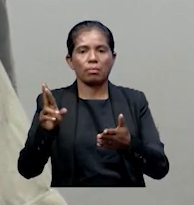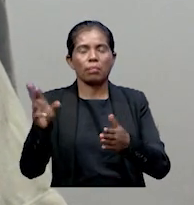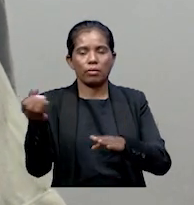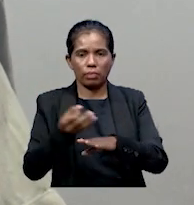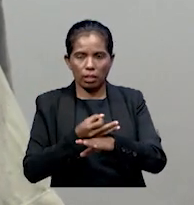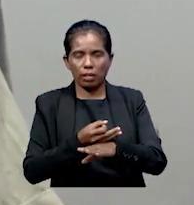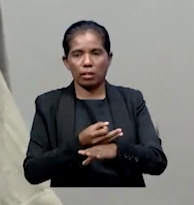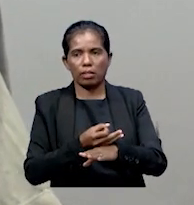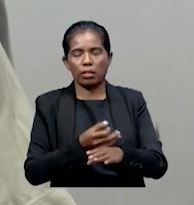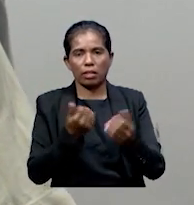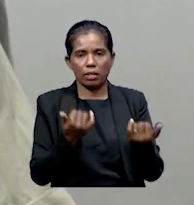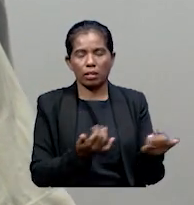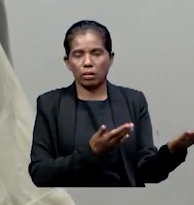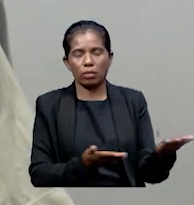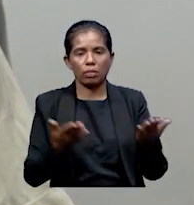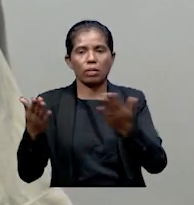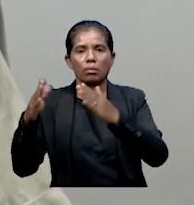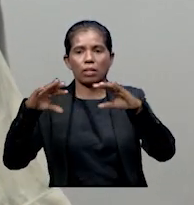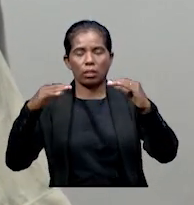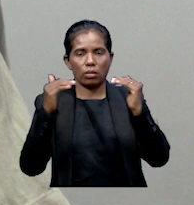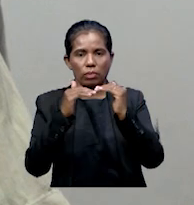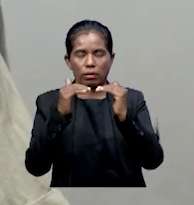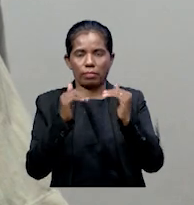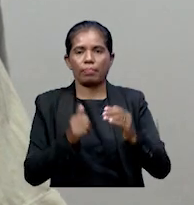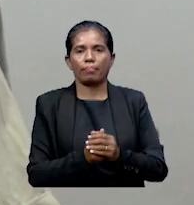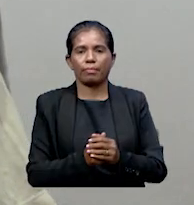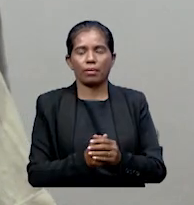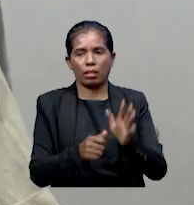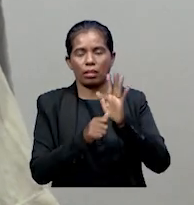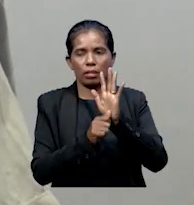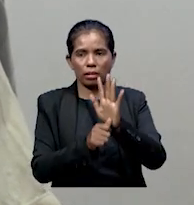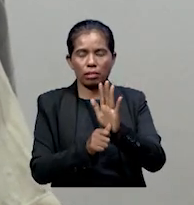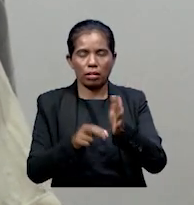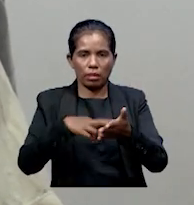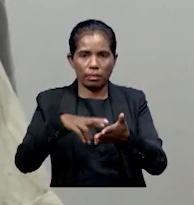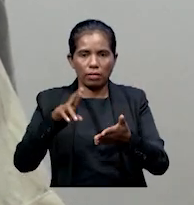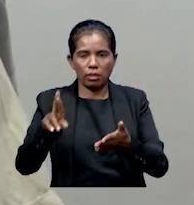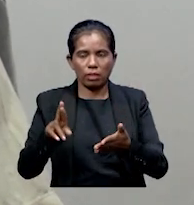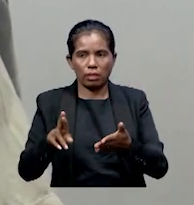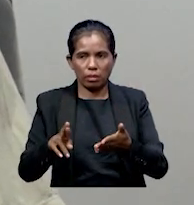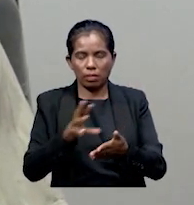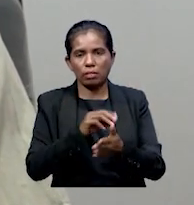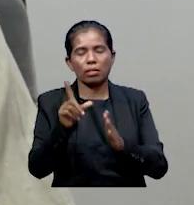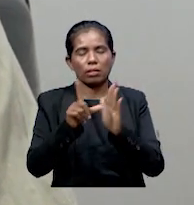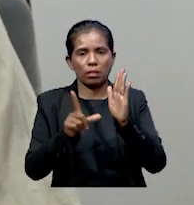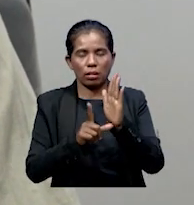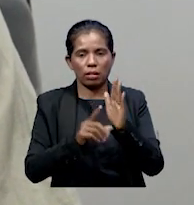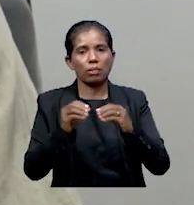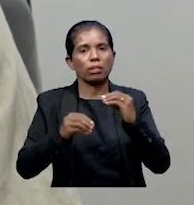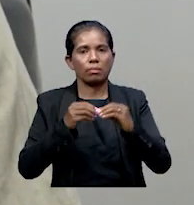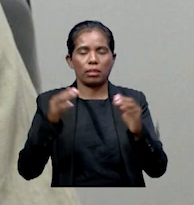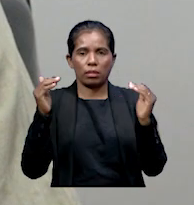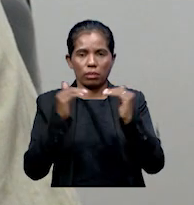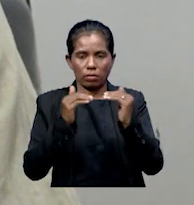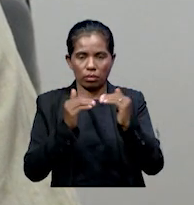nessa atlore ba Congresso. Por exemplo, a halo apreciação e aprovação ba regimento do Congresso.